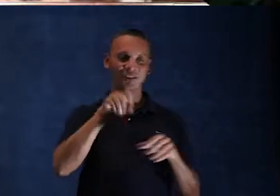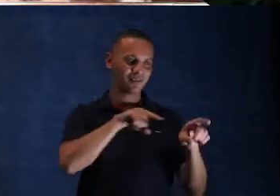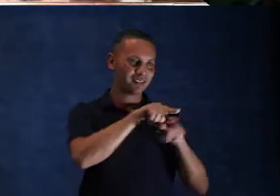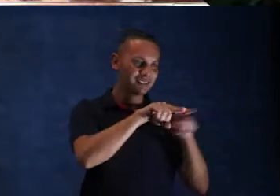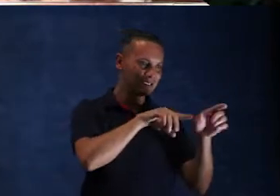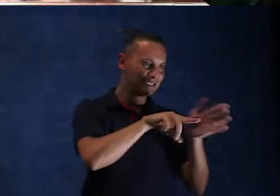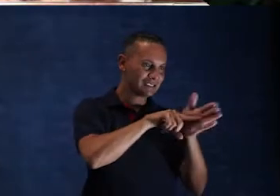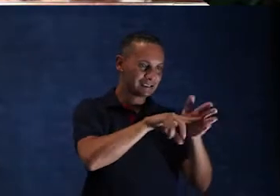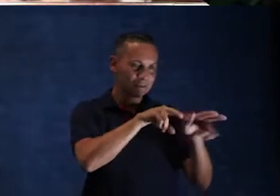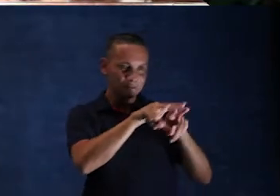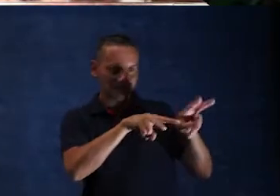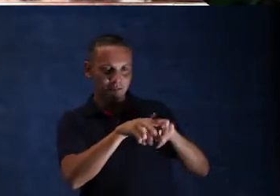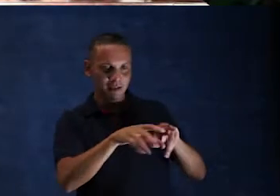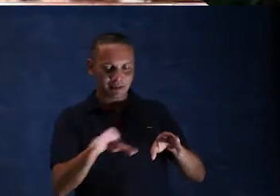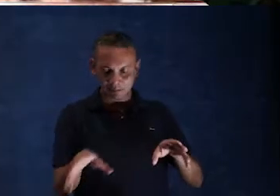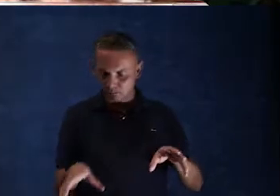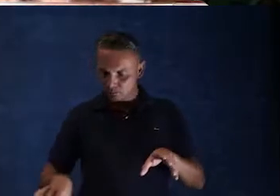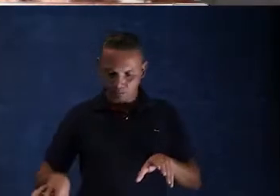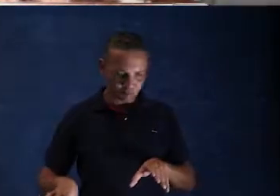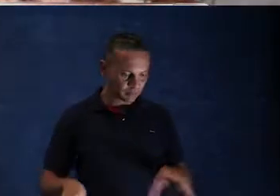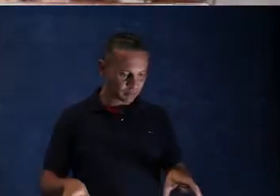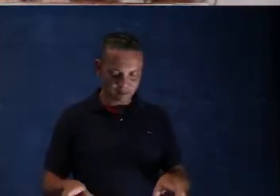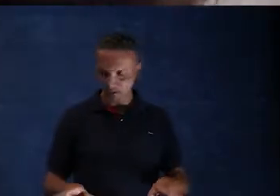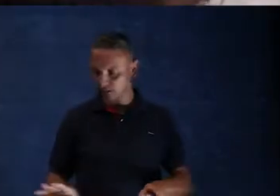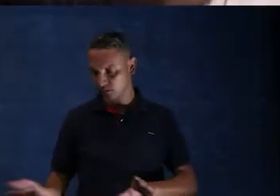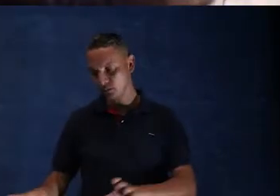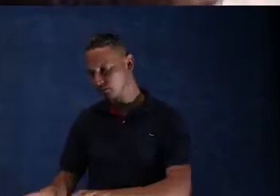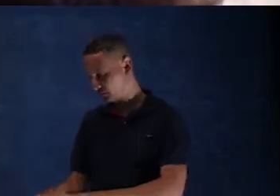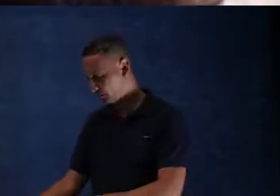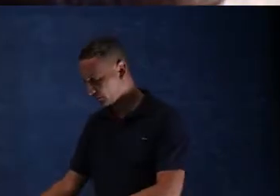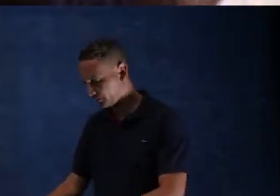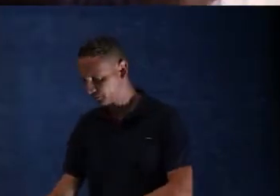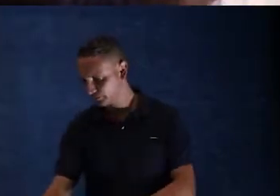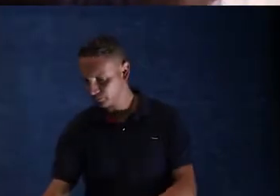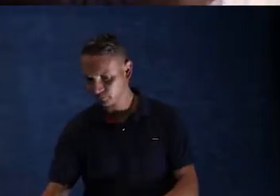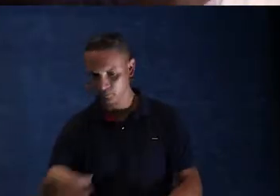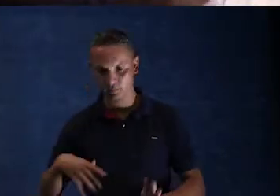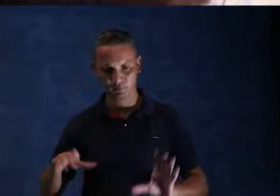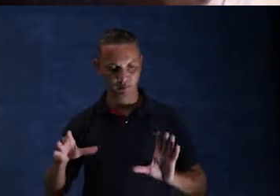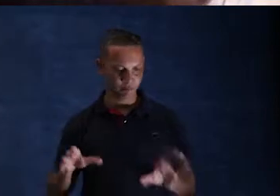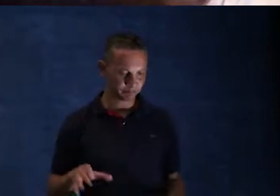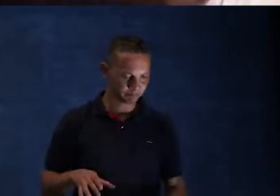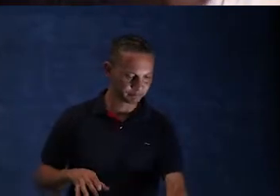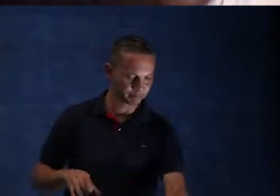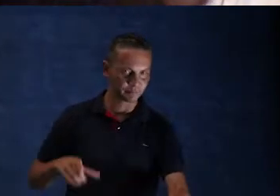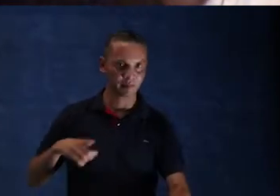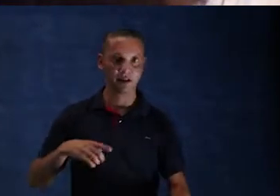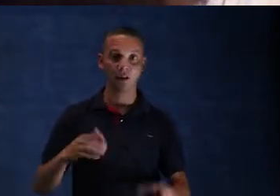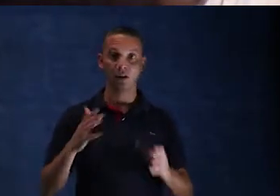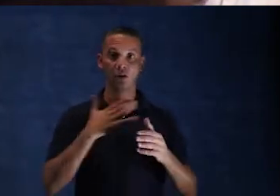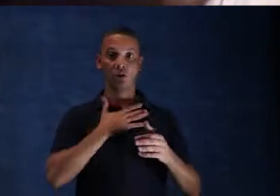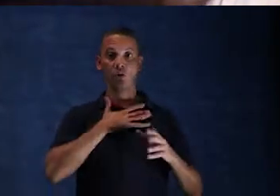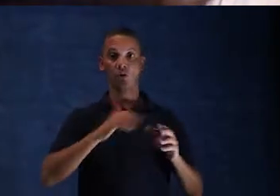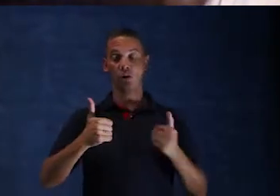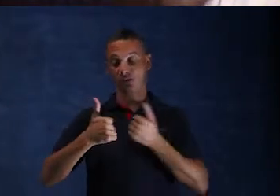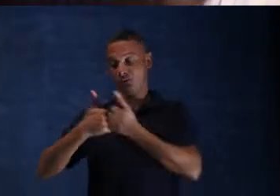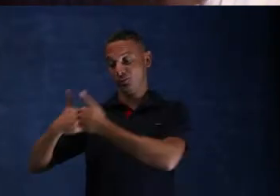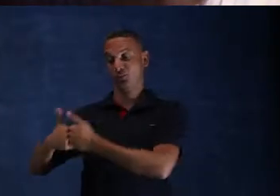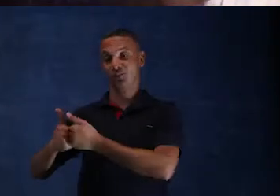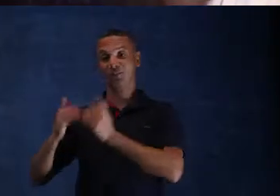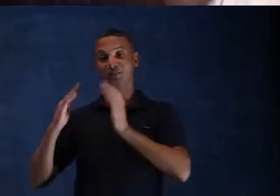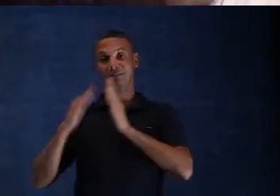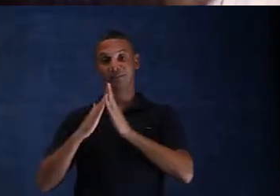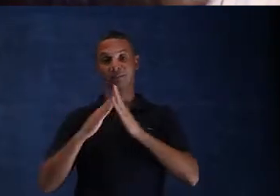investigador. Então, todo mundo sabe a tragédia, né? E o Édipo, como o rei, como